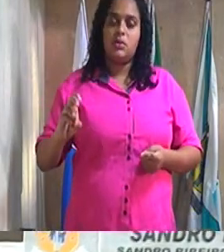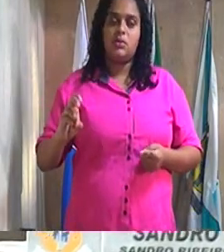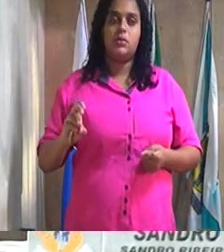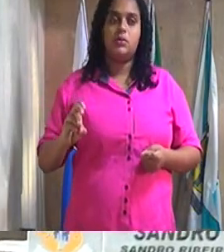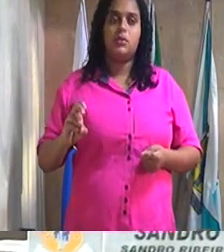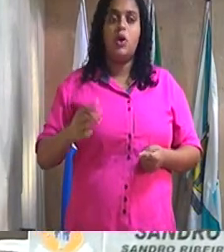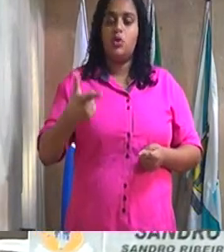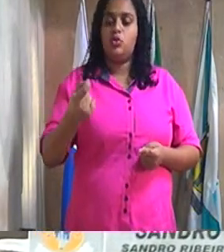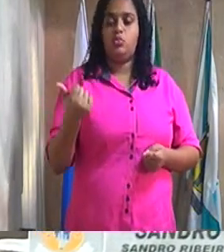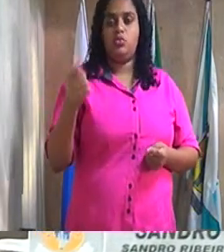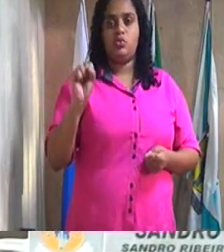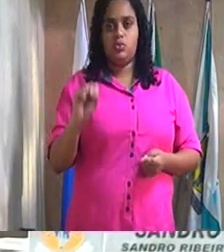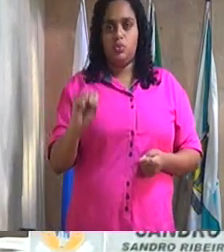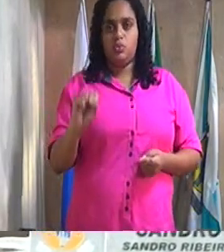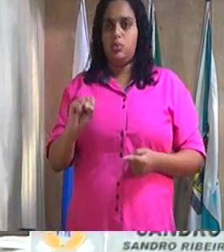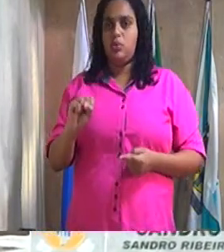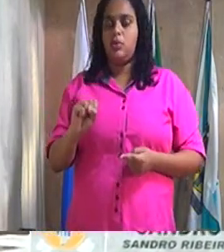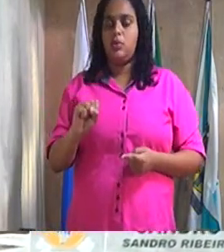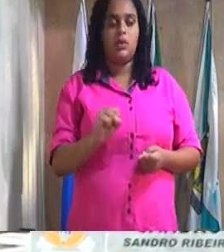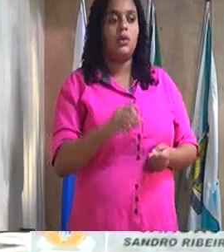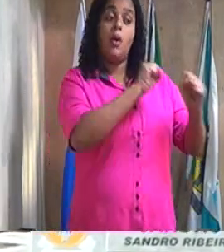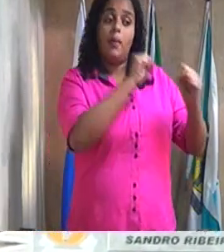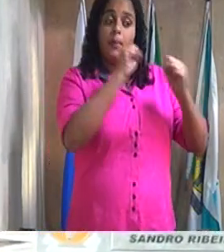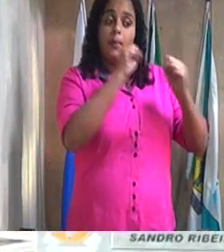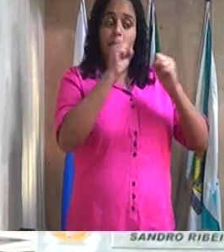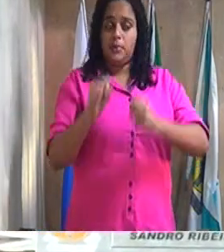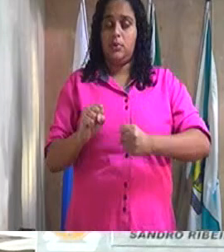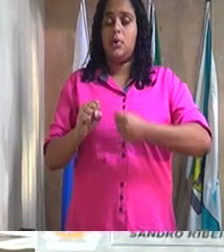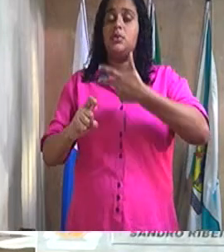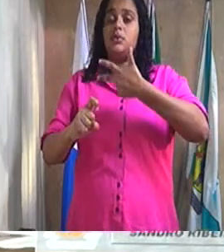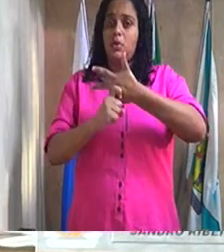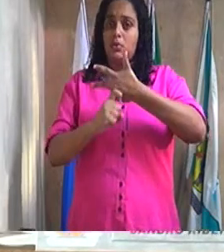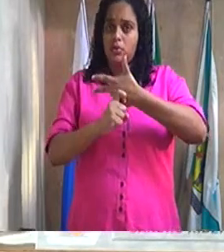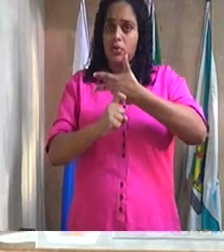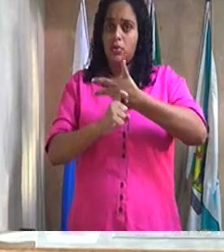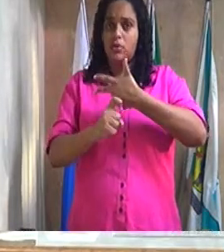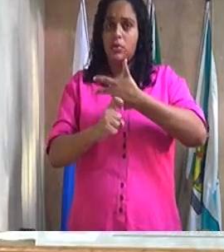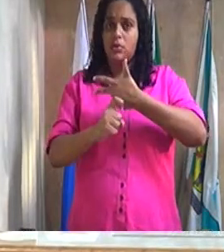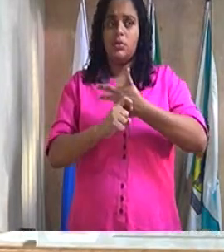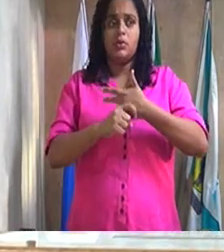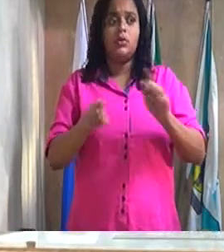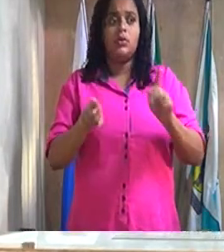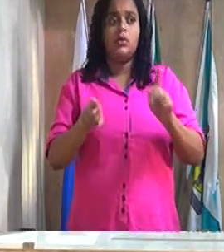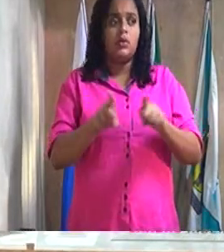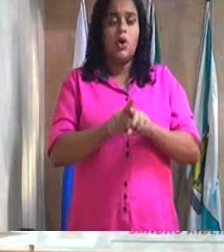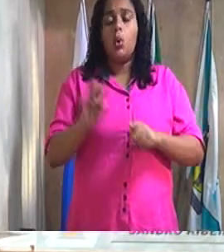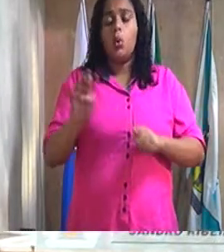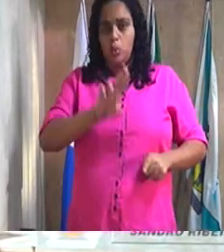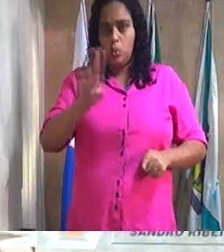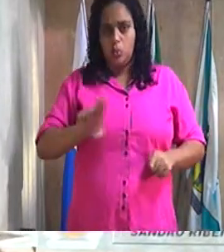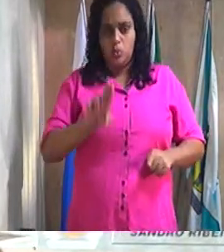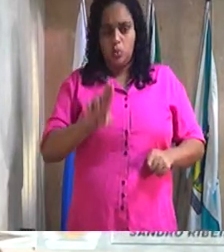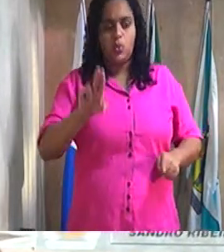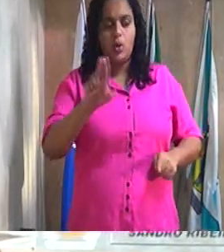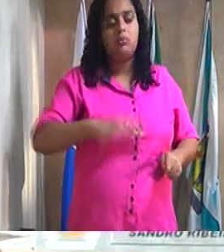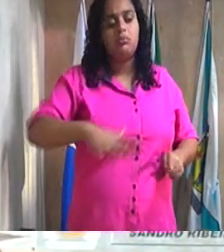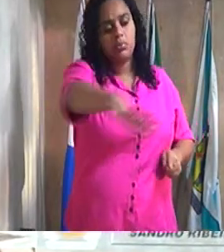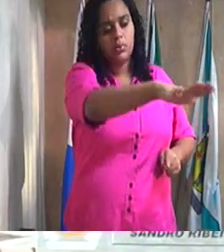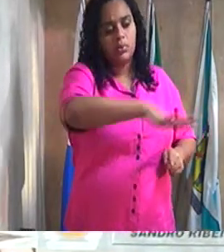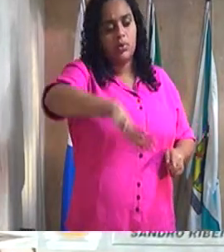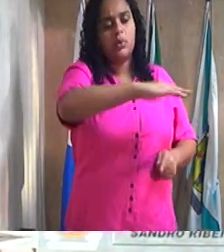2018, autorizando o Poder Executivo Municipal a conceder o uso de espaço público a